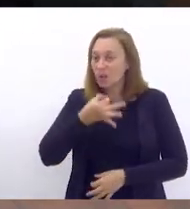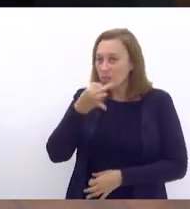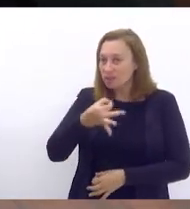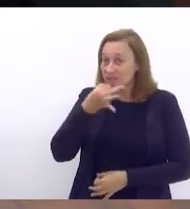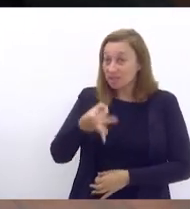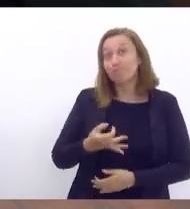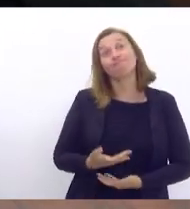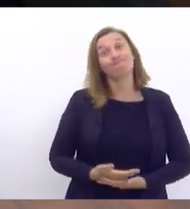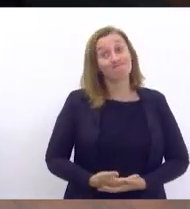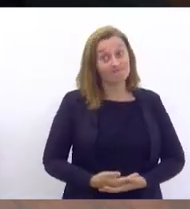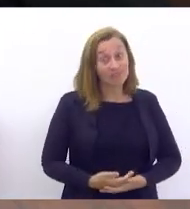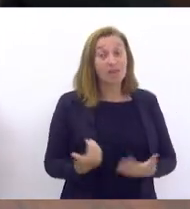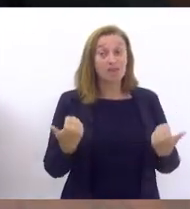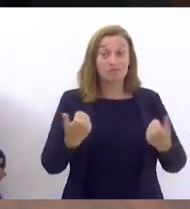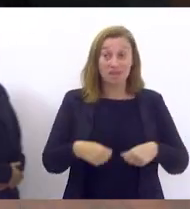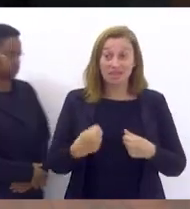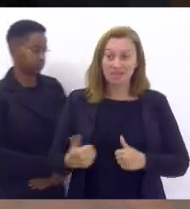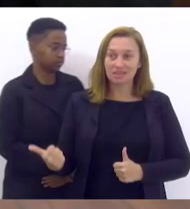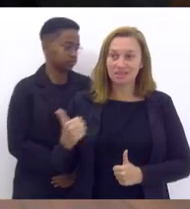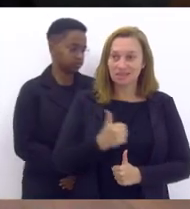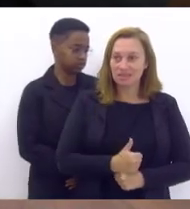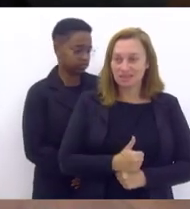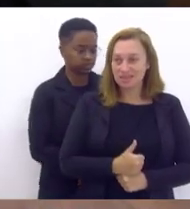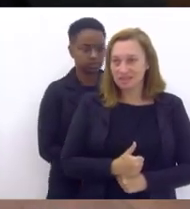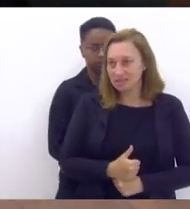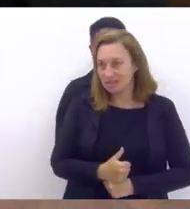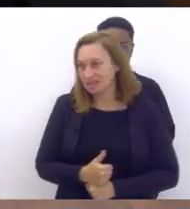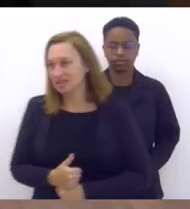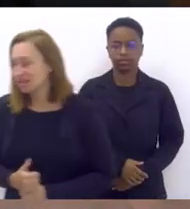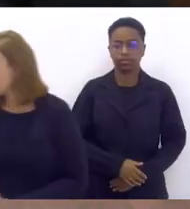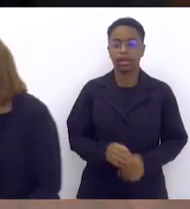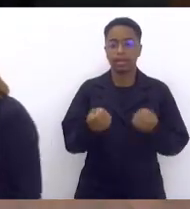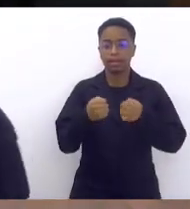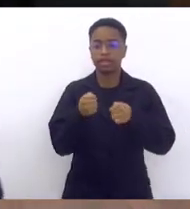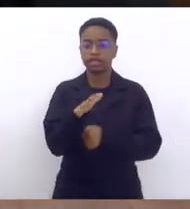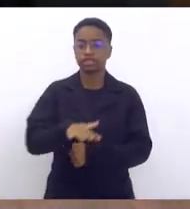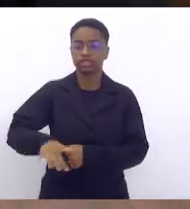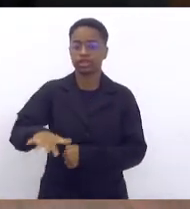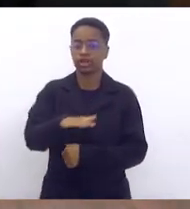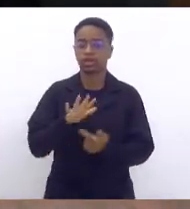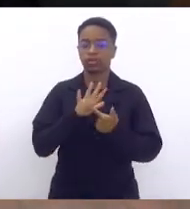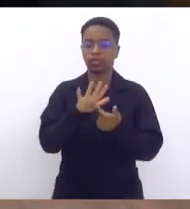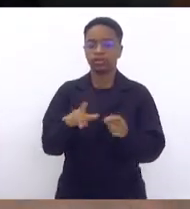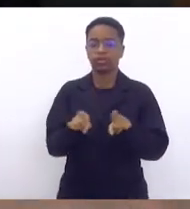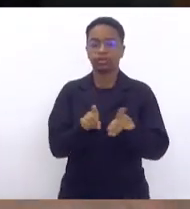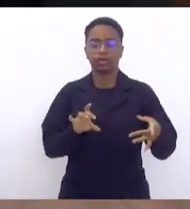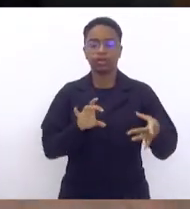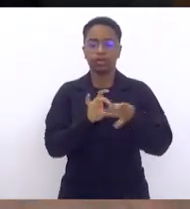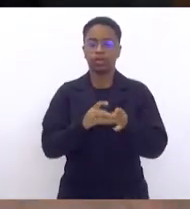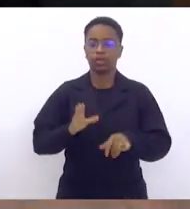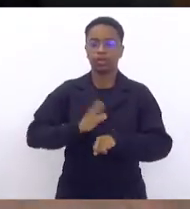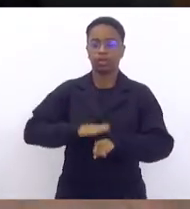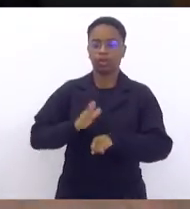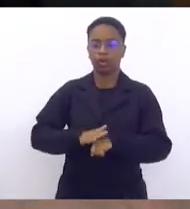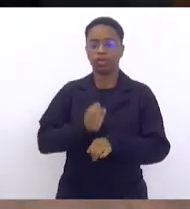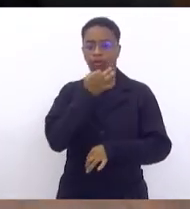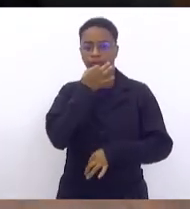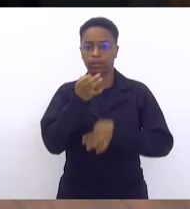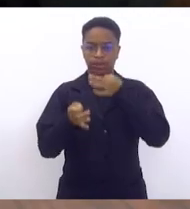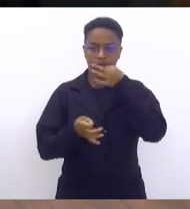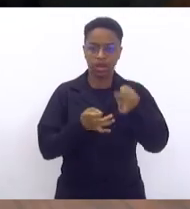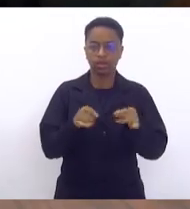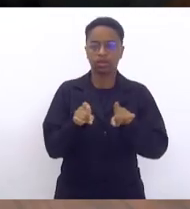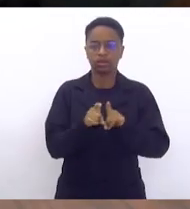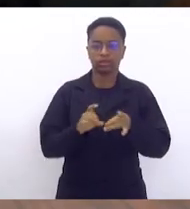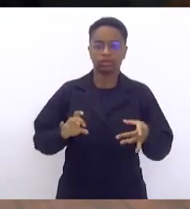posicionamento, ele tem que fazer de uma maneira mais generalizada, interligando com as próprias posições do